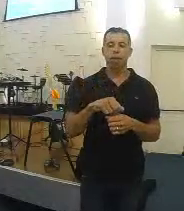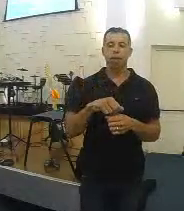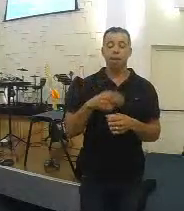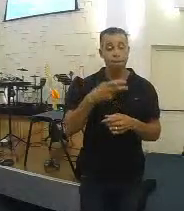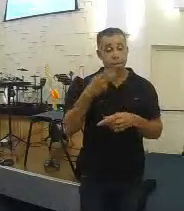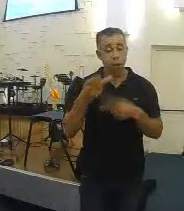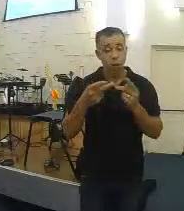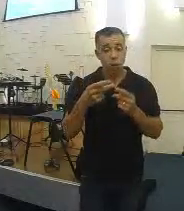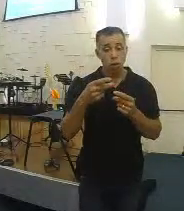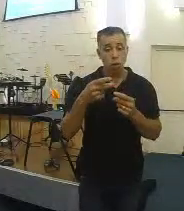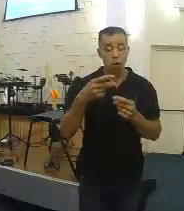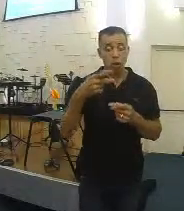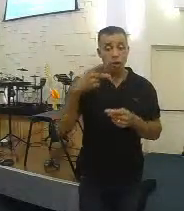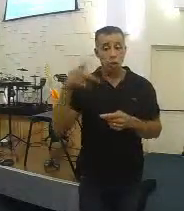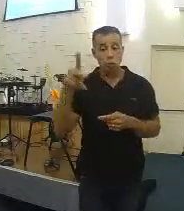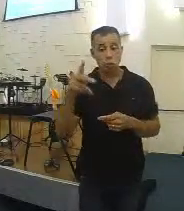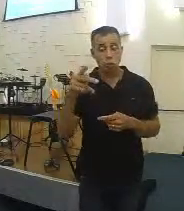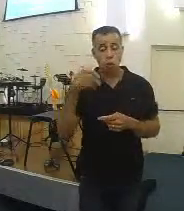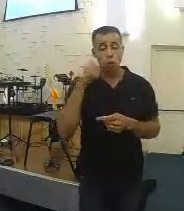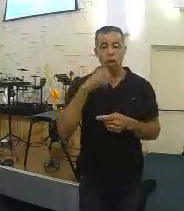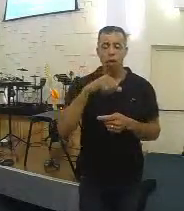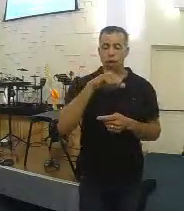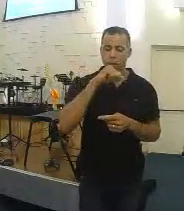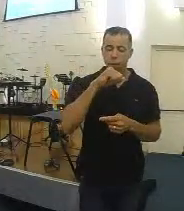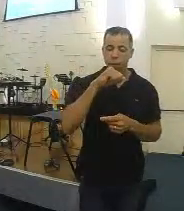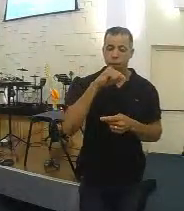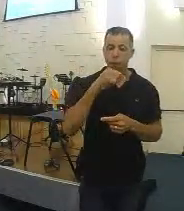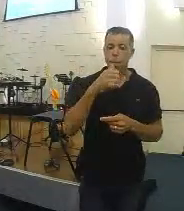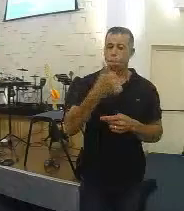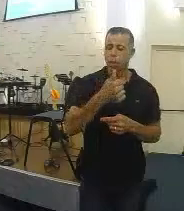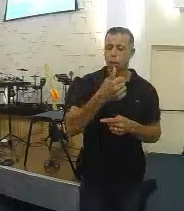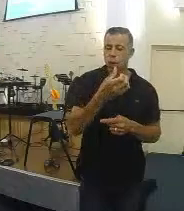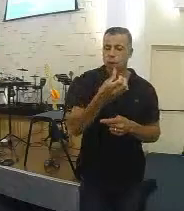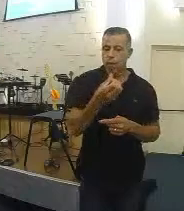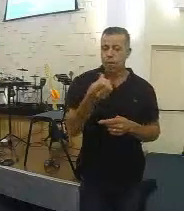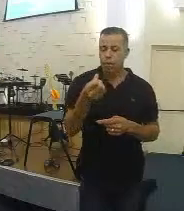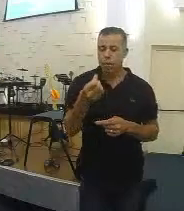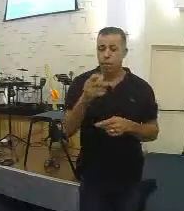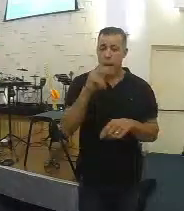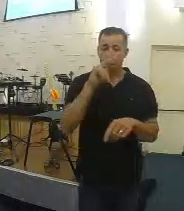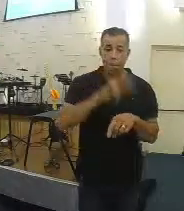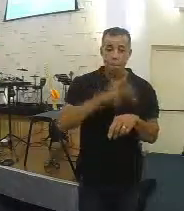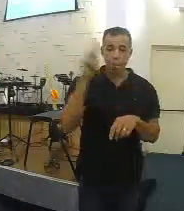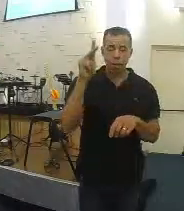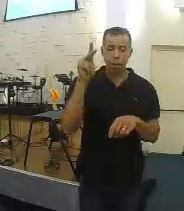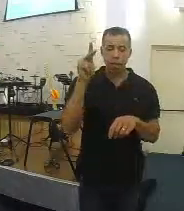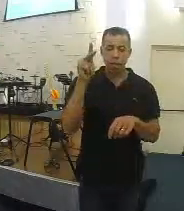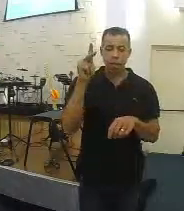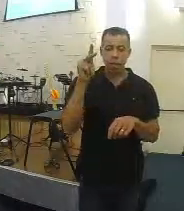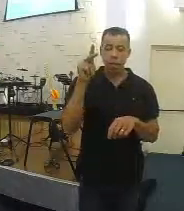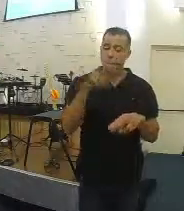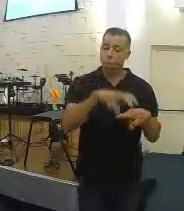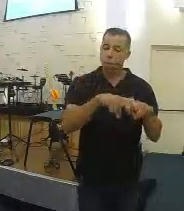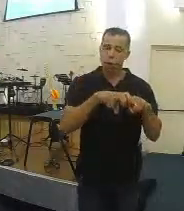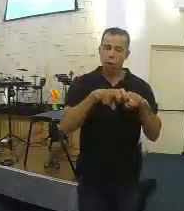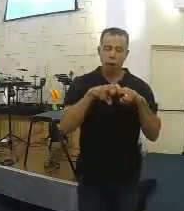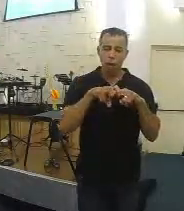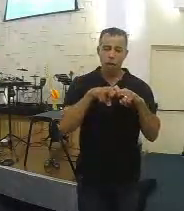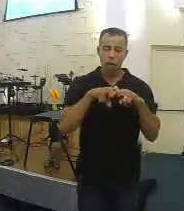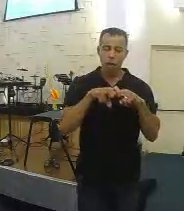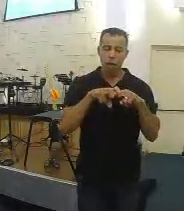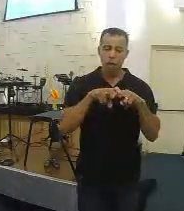mãe: Os 1.100 ciclos de prata que te foram tirados, por cuja causa